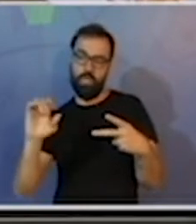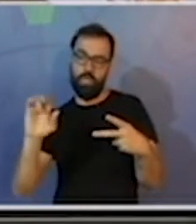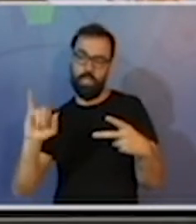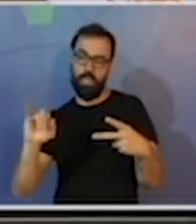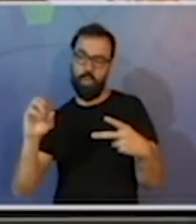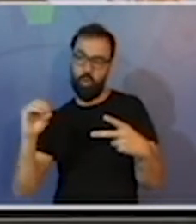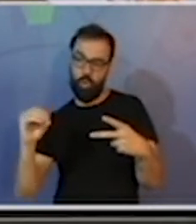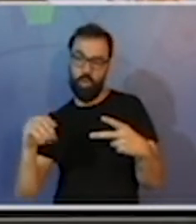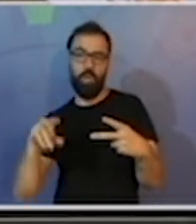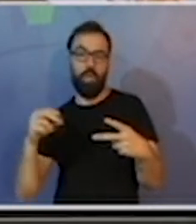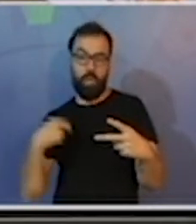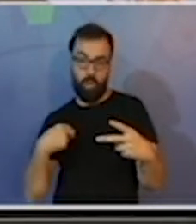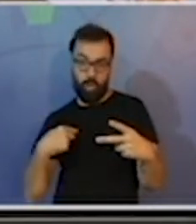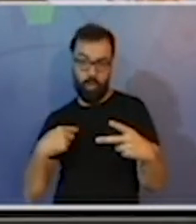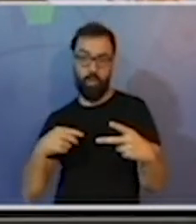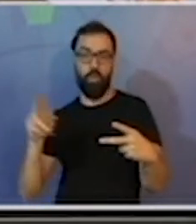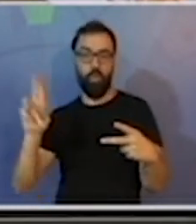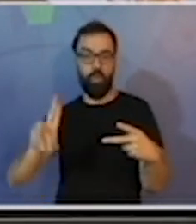correndo